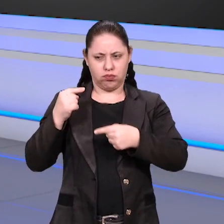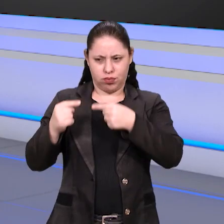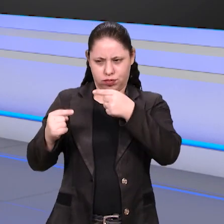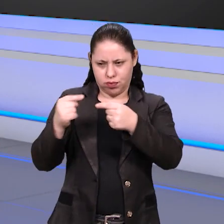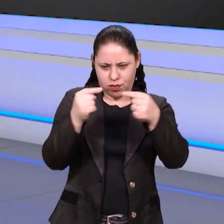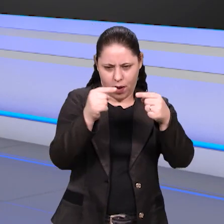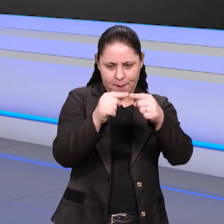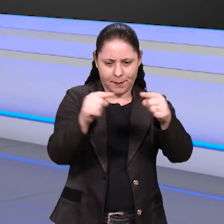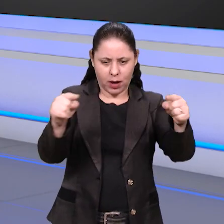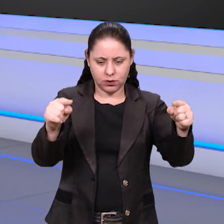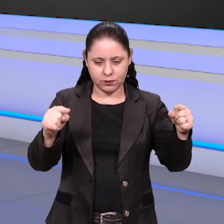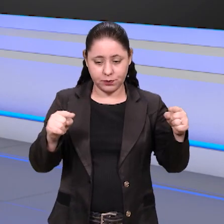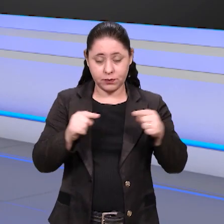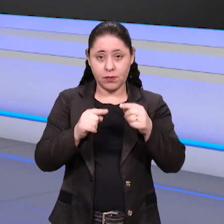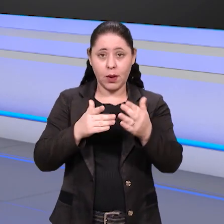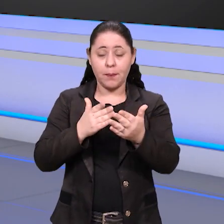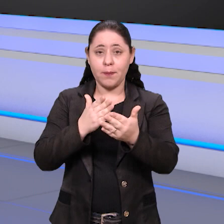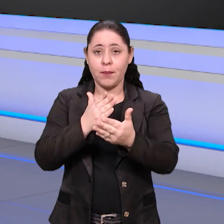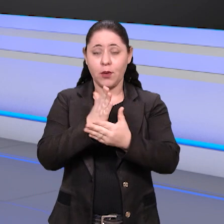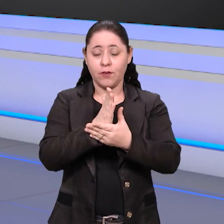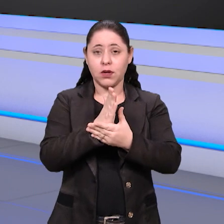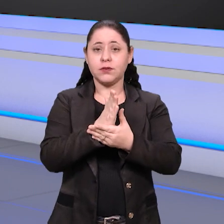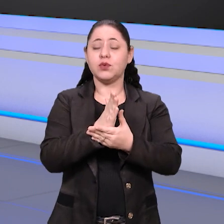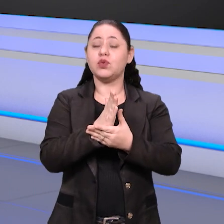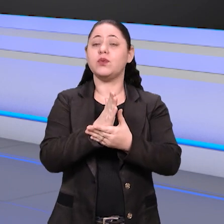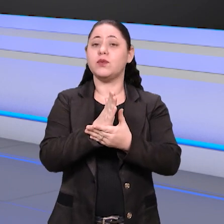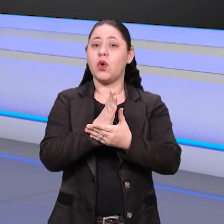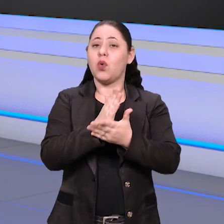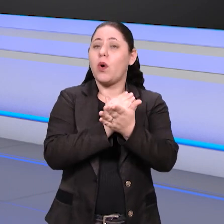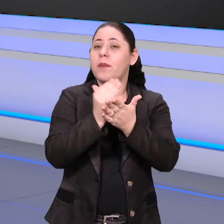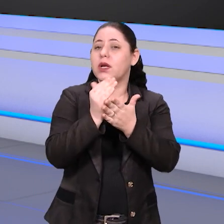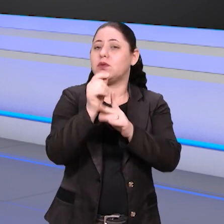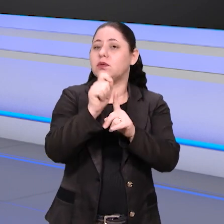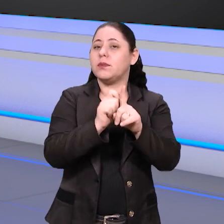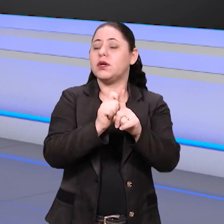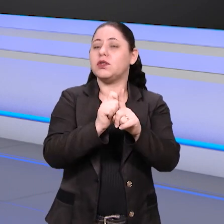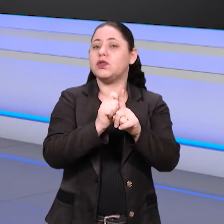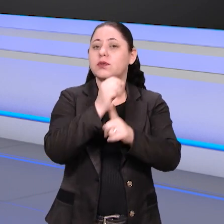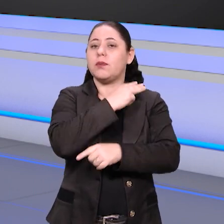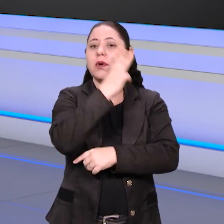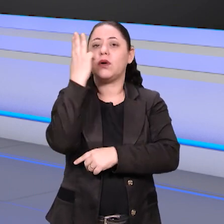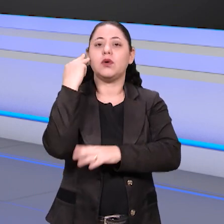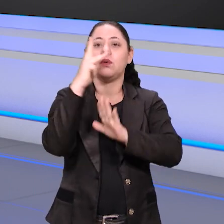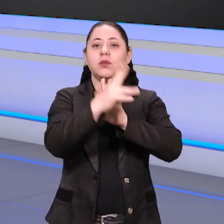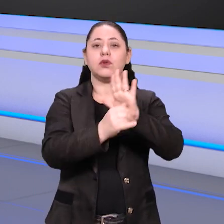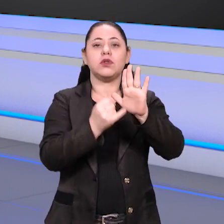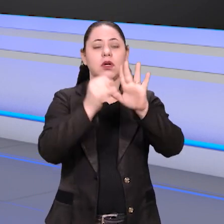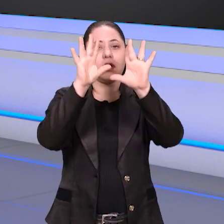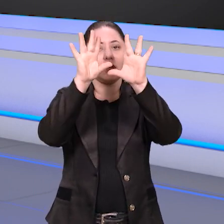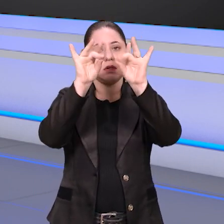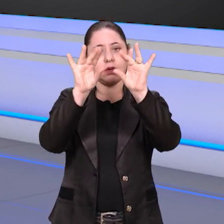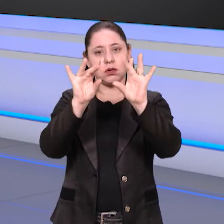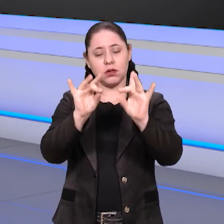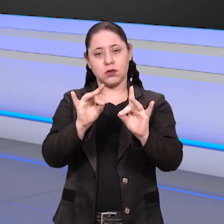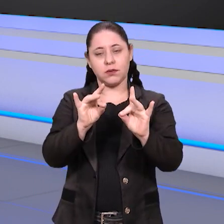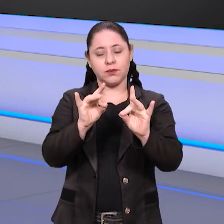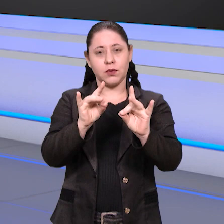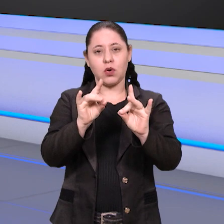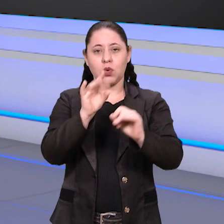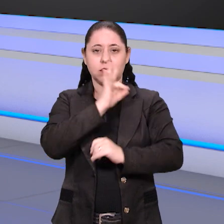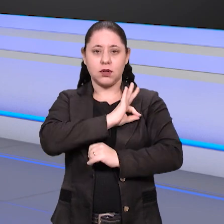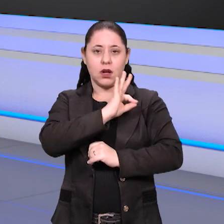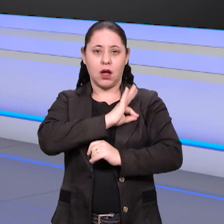Após amplo debate em plenário, foi aprovado por maioria dos deputados no início do mês de maio o projeto que